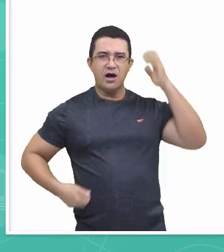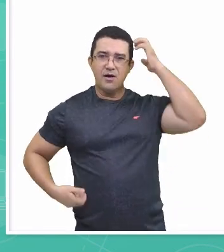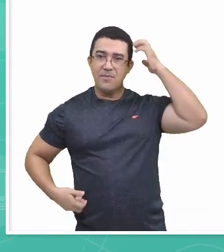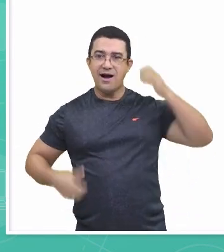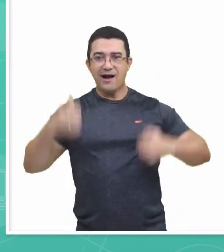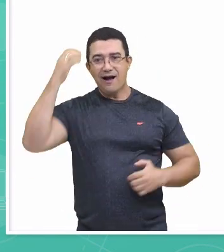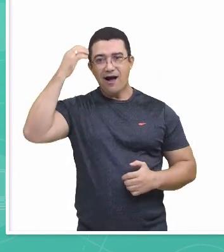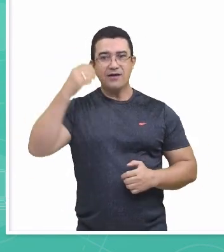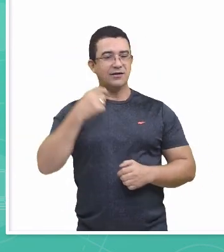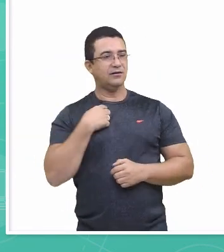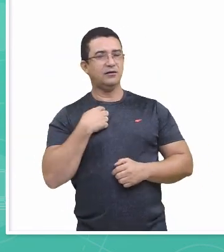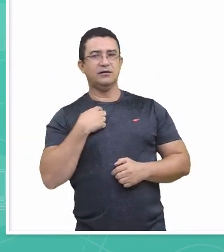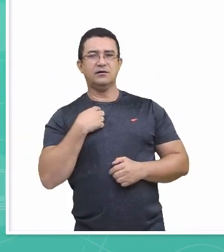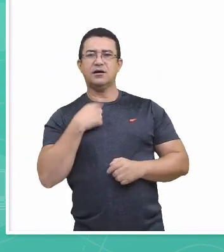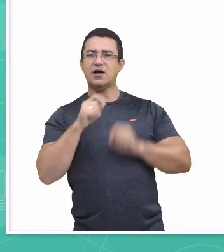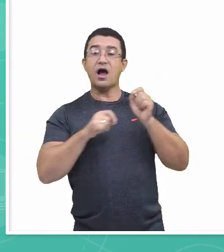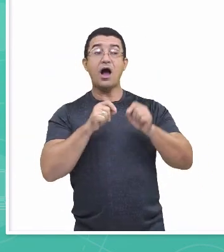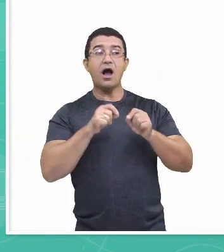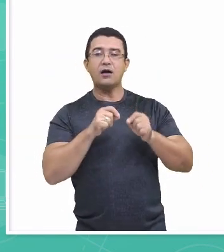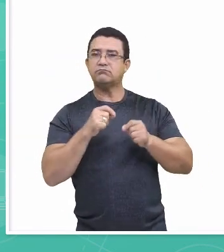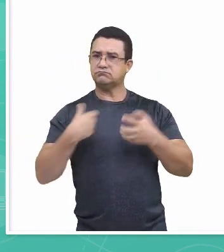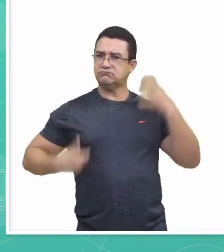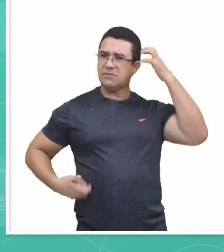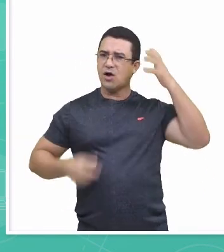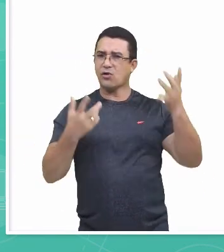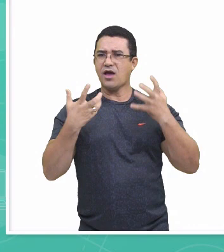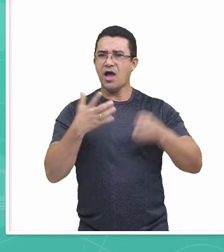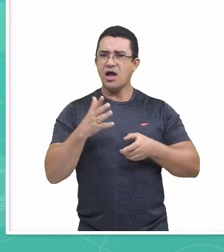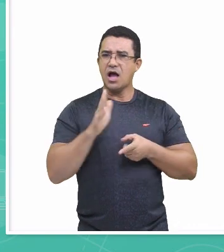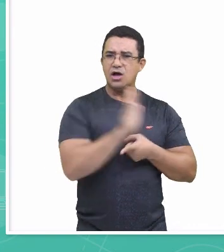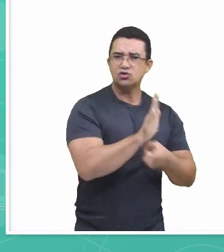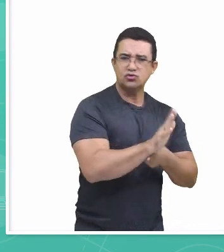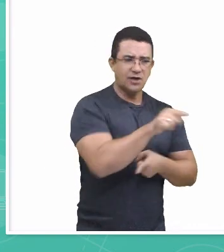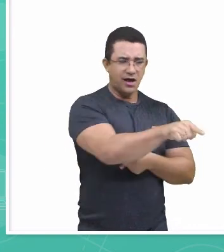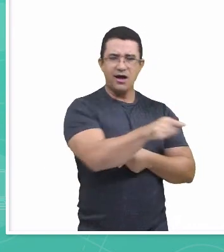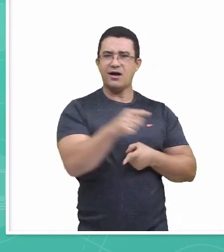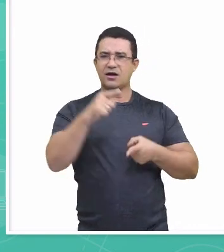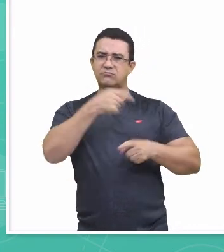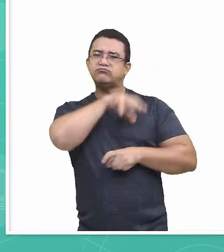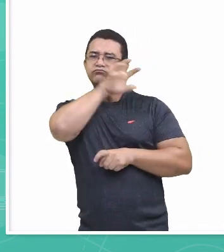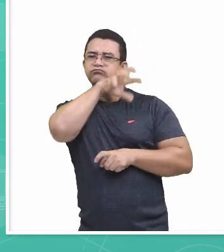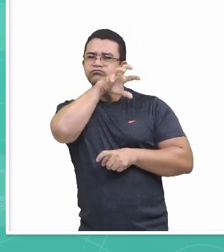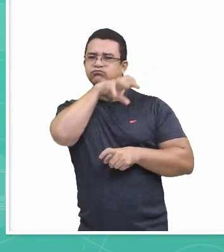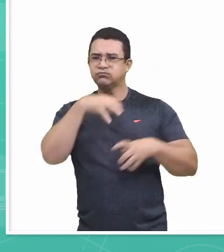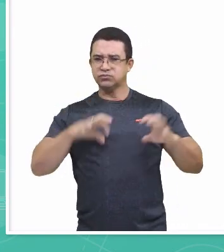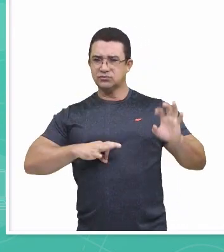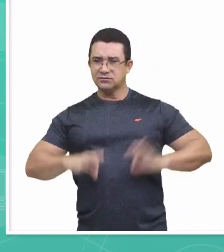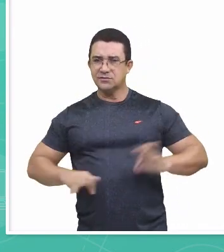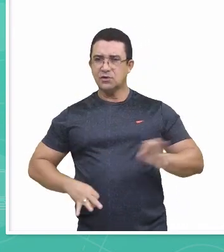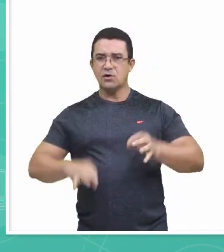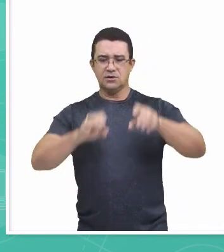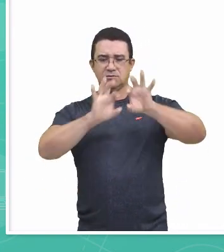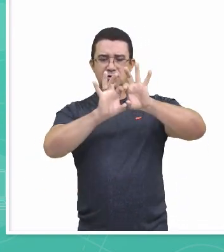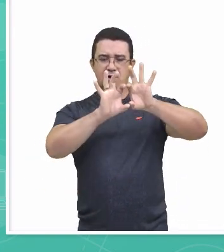e resolvem salvá-la. Para isso, arrancaram cipós, emendaram-nos bem, amarraram